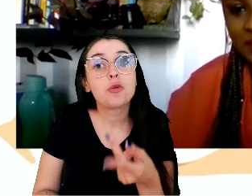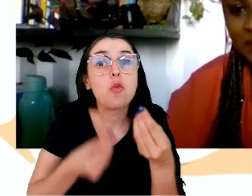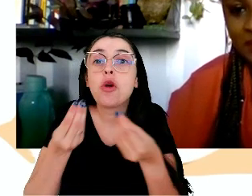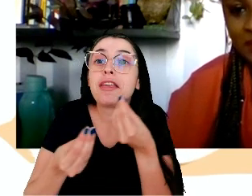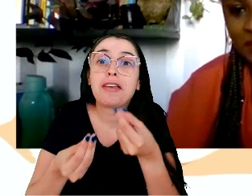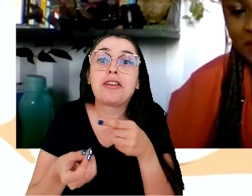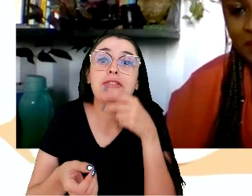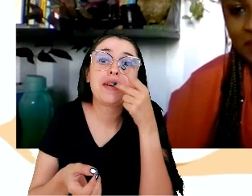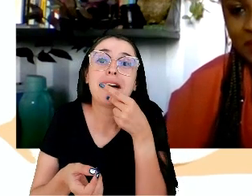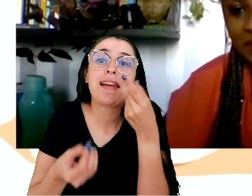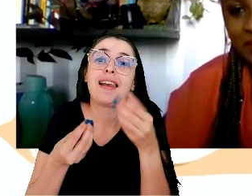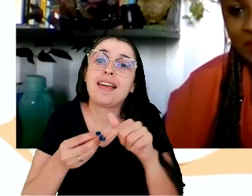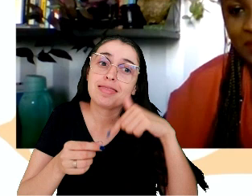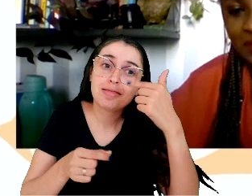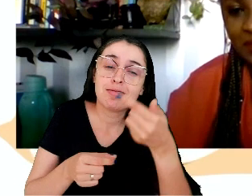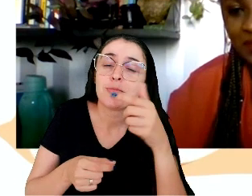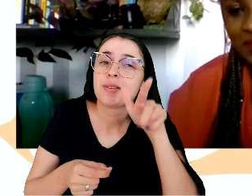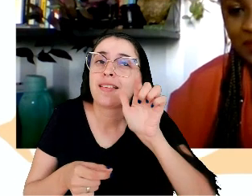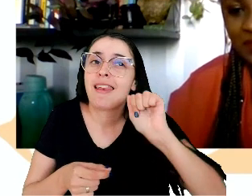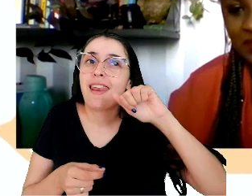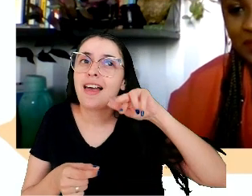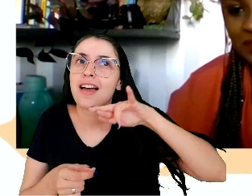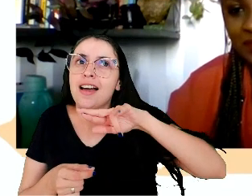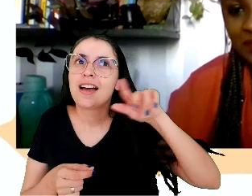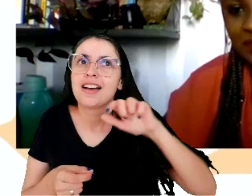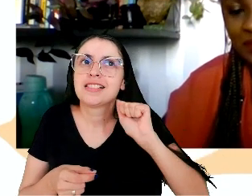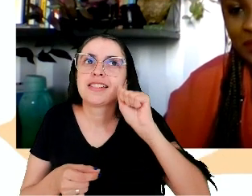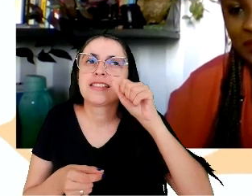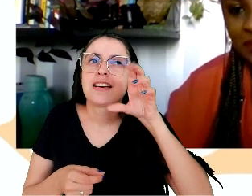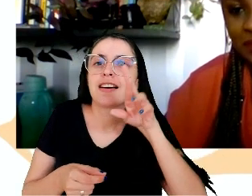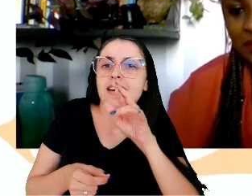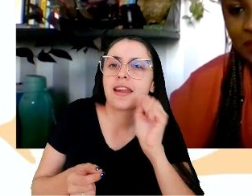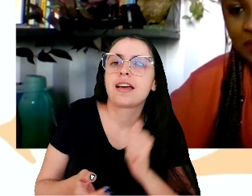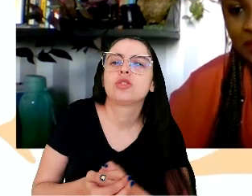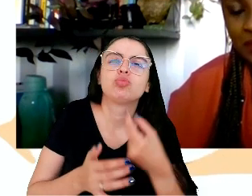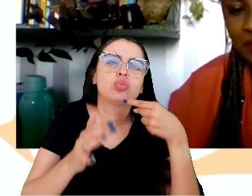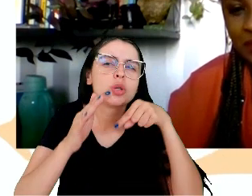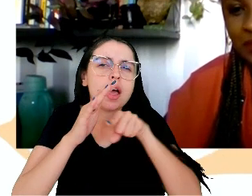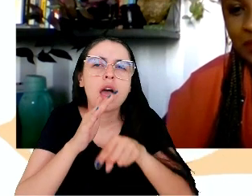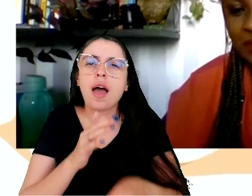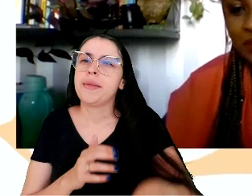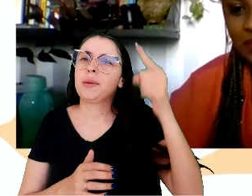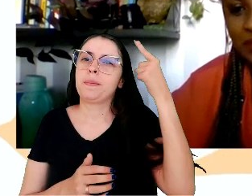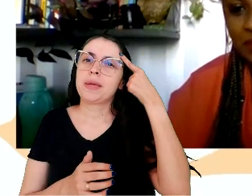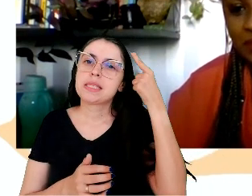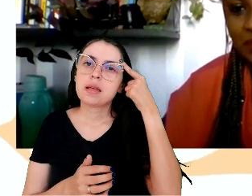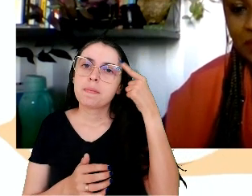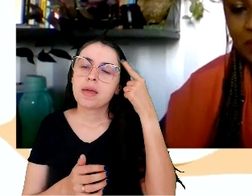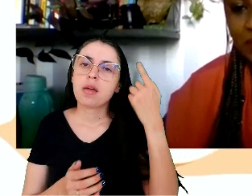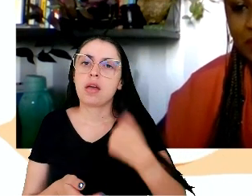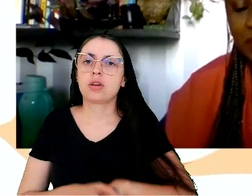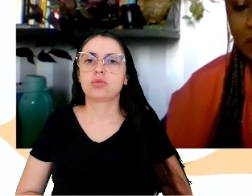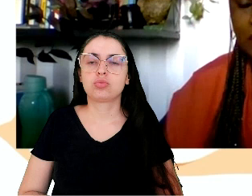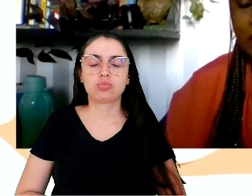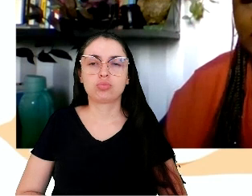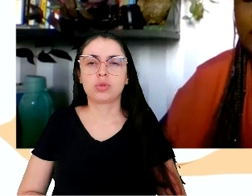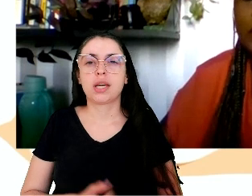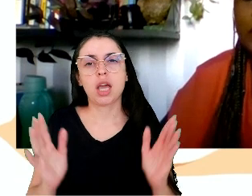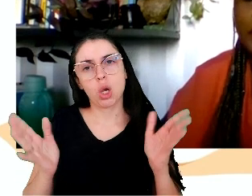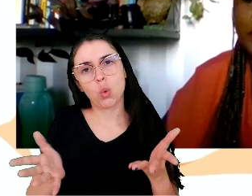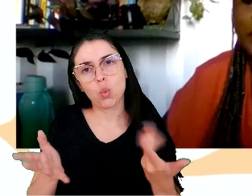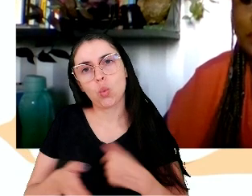falar depois da doutora Lázara? E trouxe aí profundas reflexões sobre esse momento